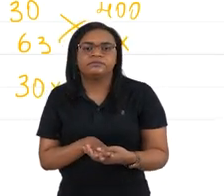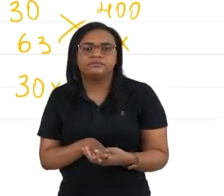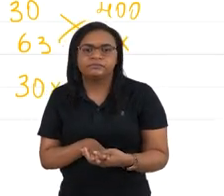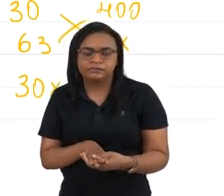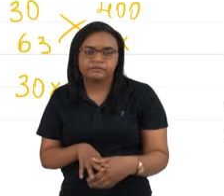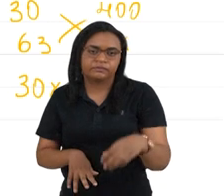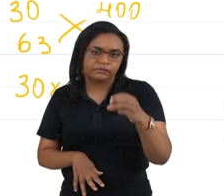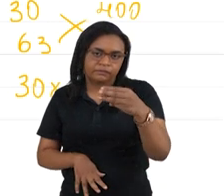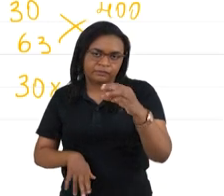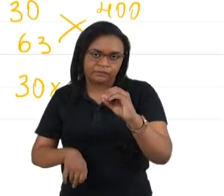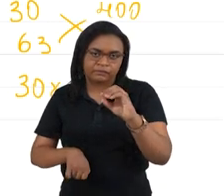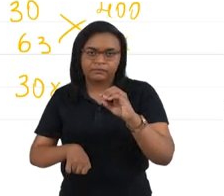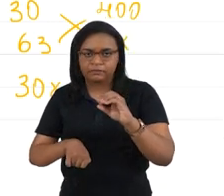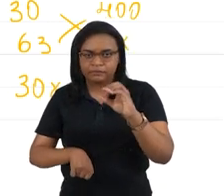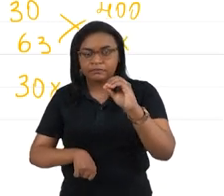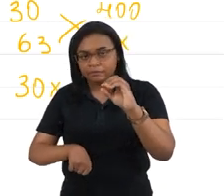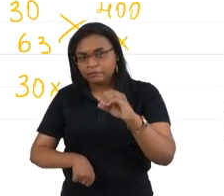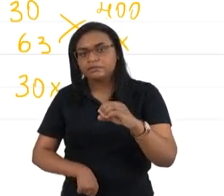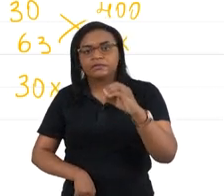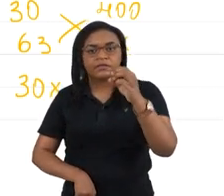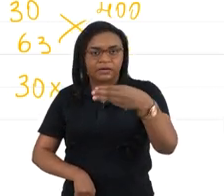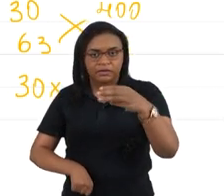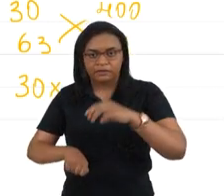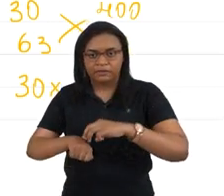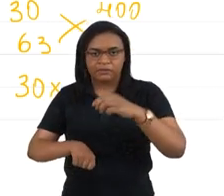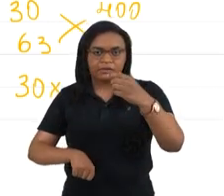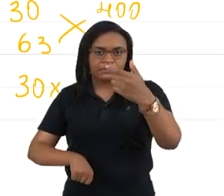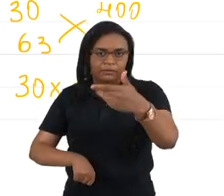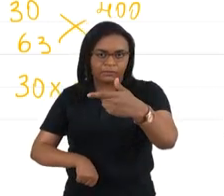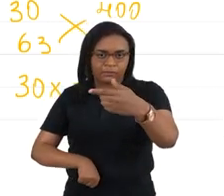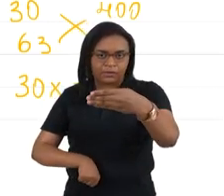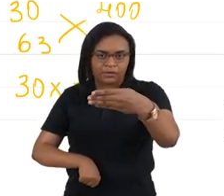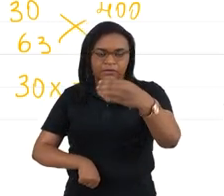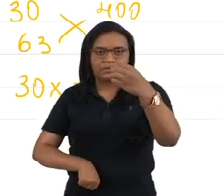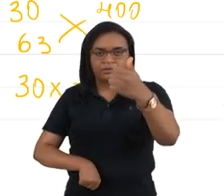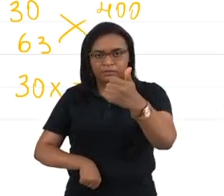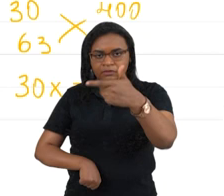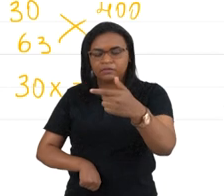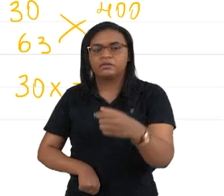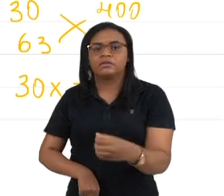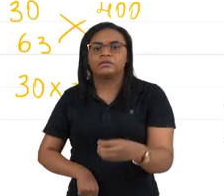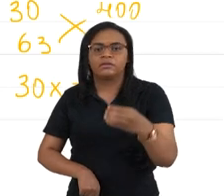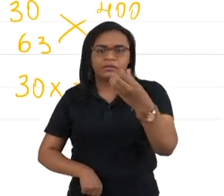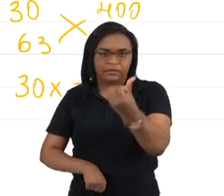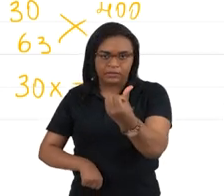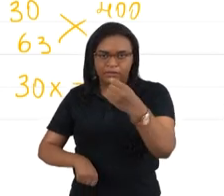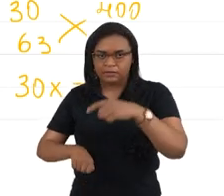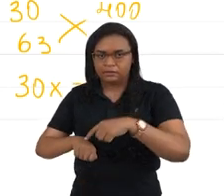3 vezes 0 é 0, 3 vezes 0 é 0, 3 vezes 4, 12. 6 vezes 0 é 0, 6 vezes 0 é 0, 6 vezes 4,